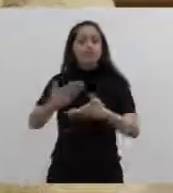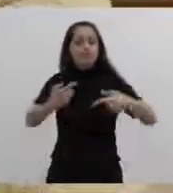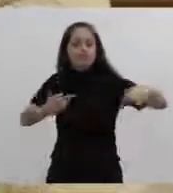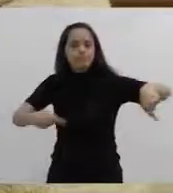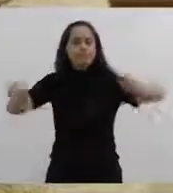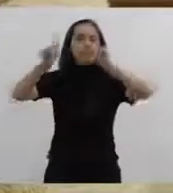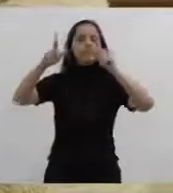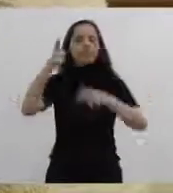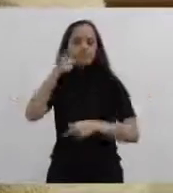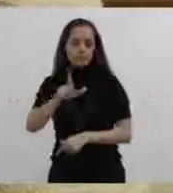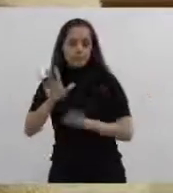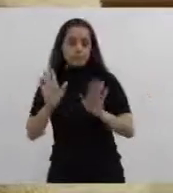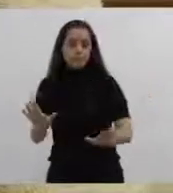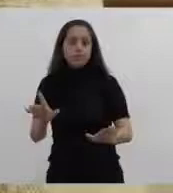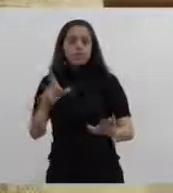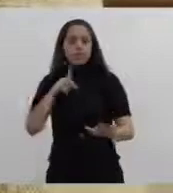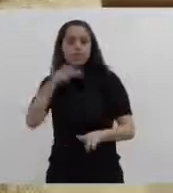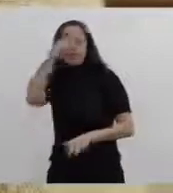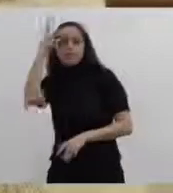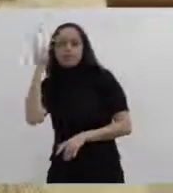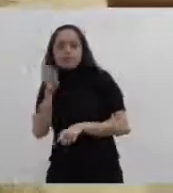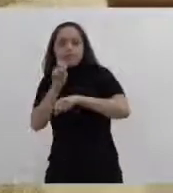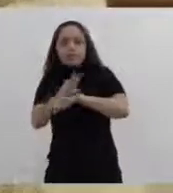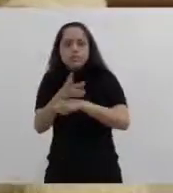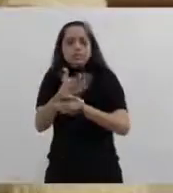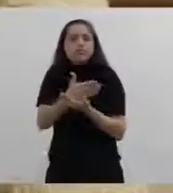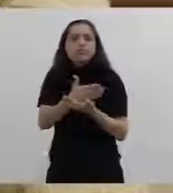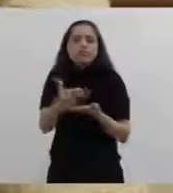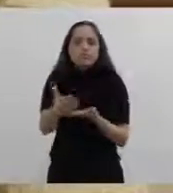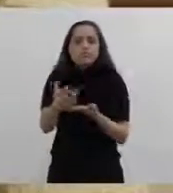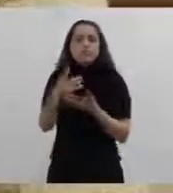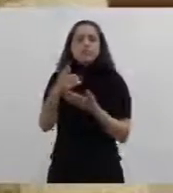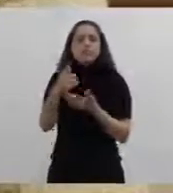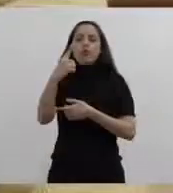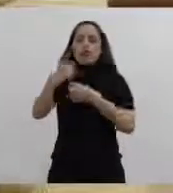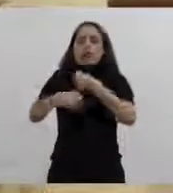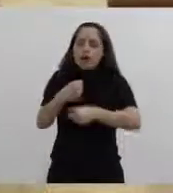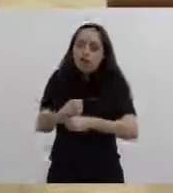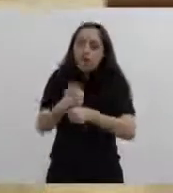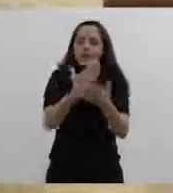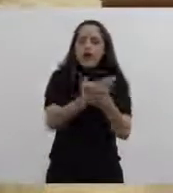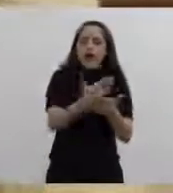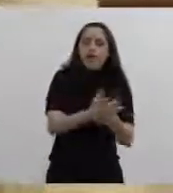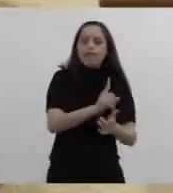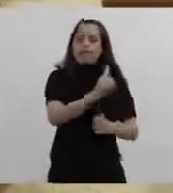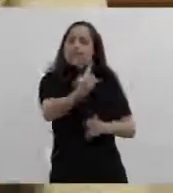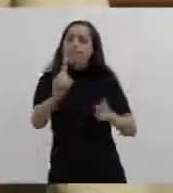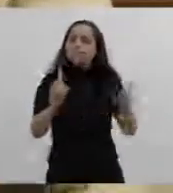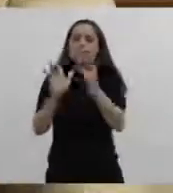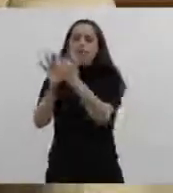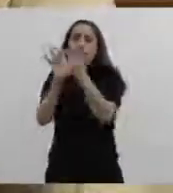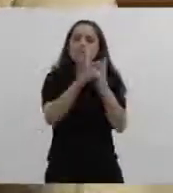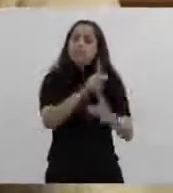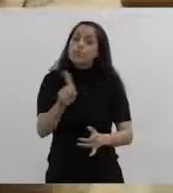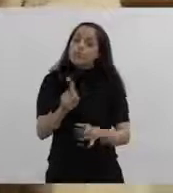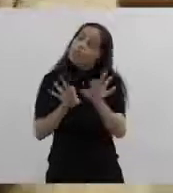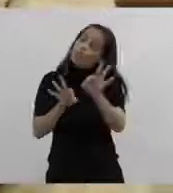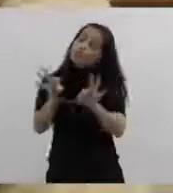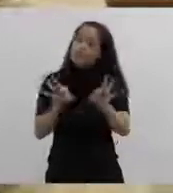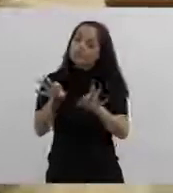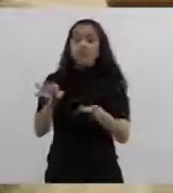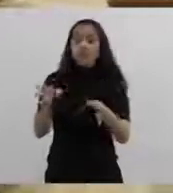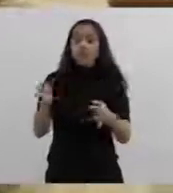grupo de estudantes. E sim, que a turma que começa a cursar em um ano em uma determinada sala,